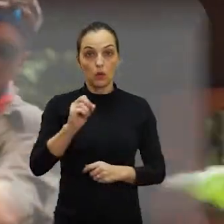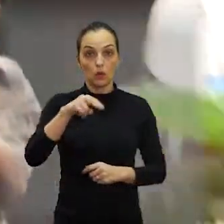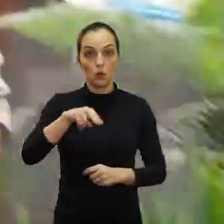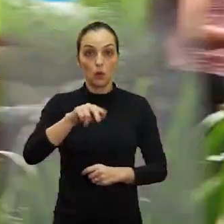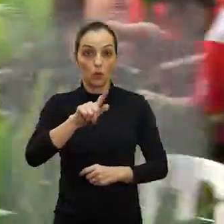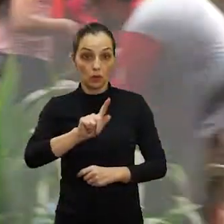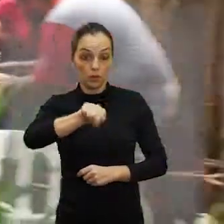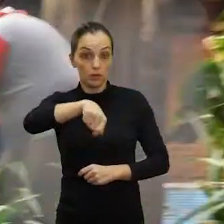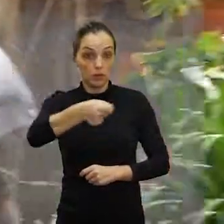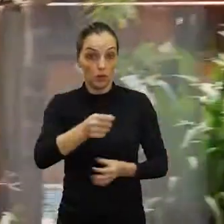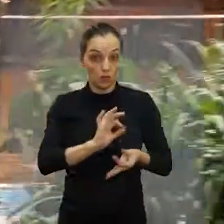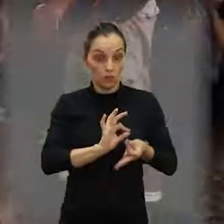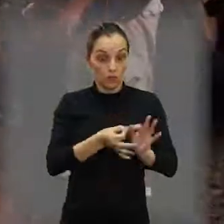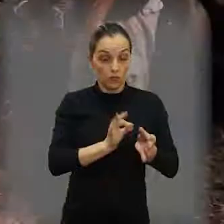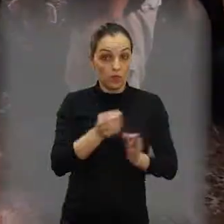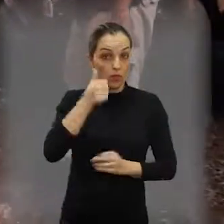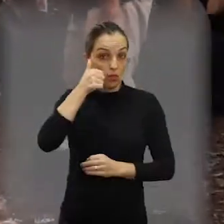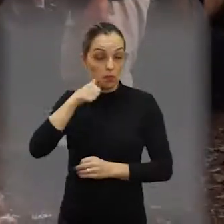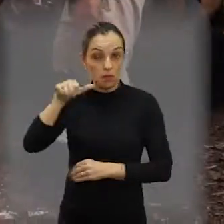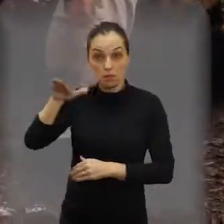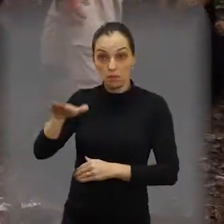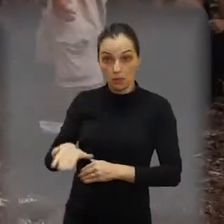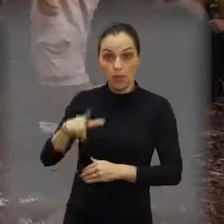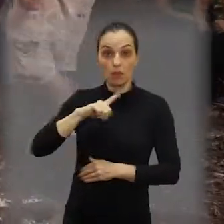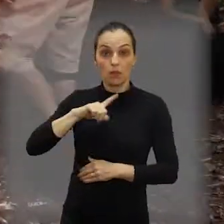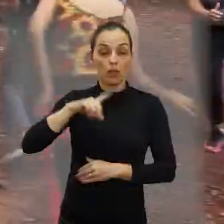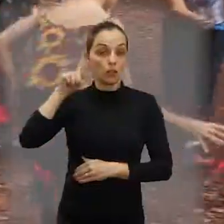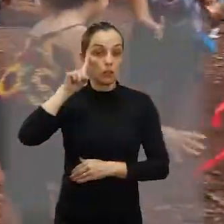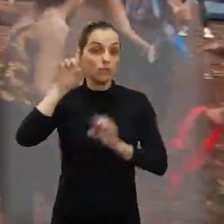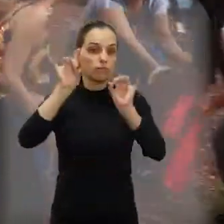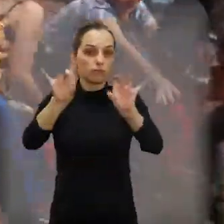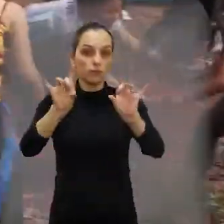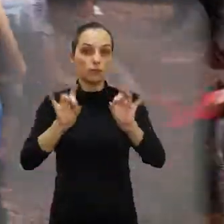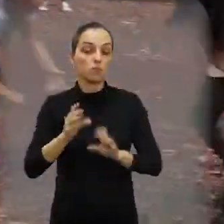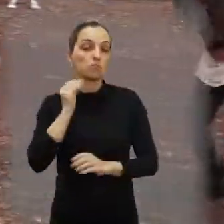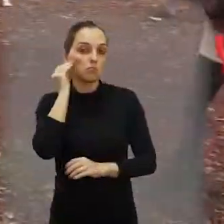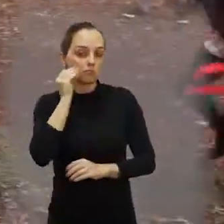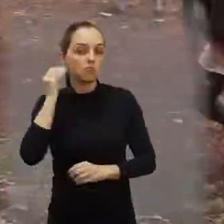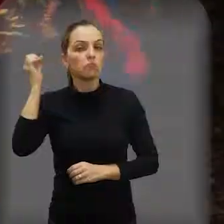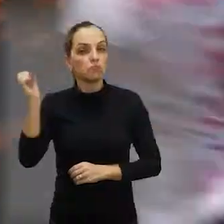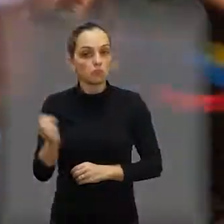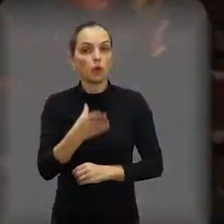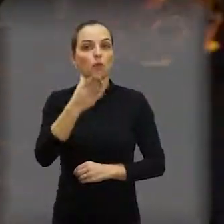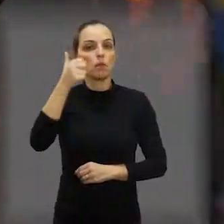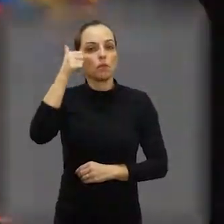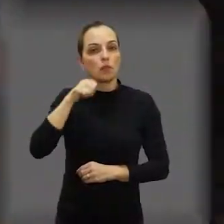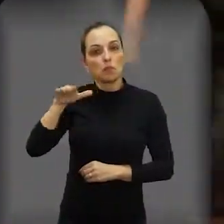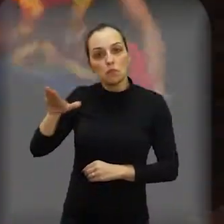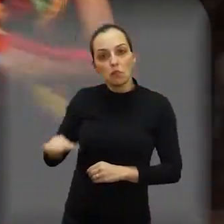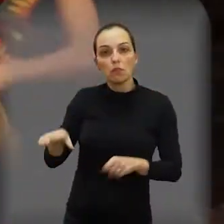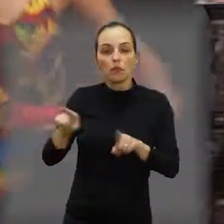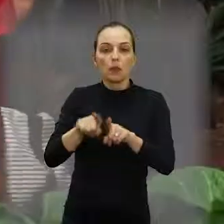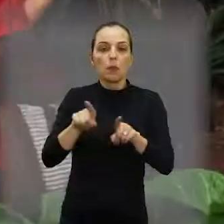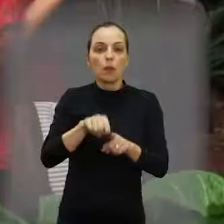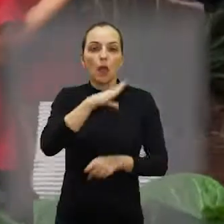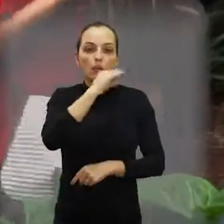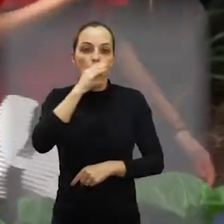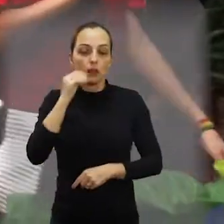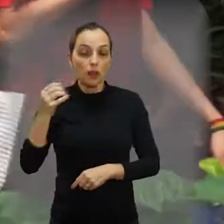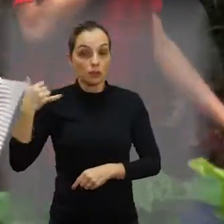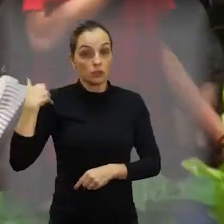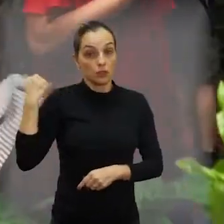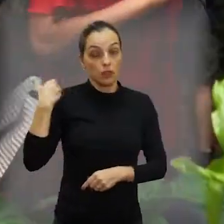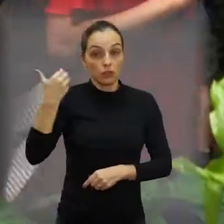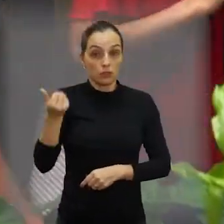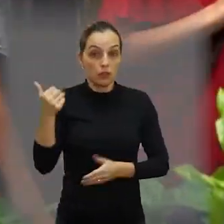dia diferente. Uma experiência nova para diversas garotas que são atendidas pela Oficina das Meninas, uma ONG